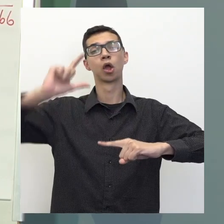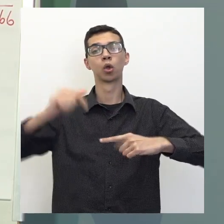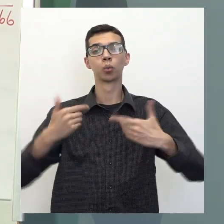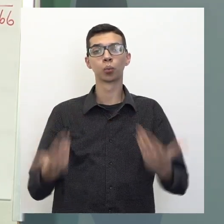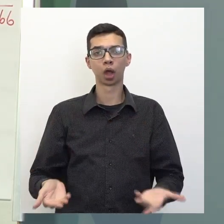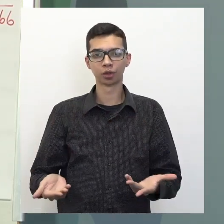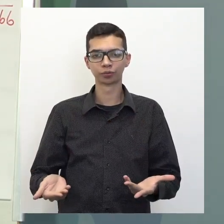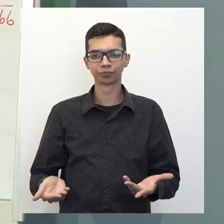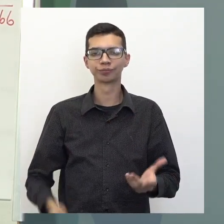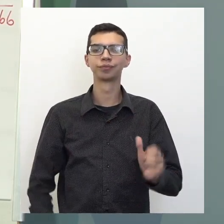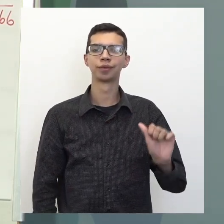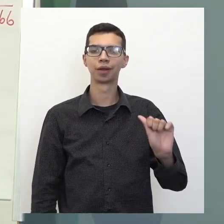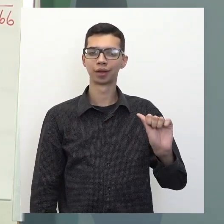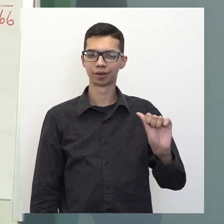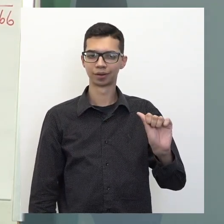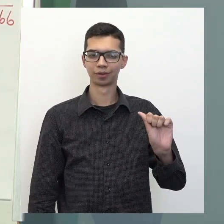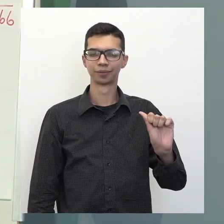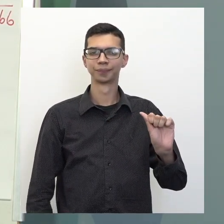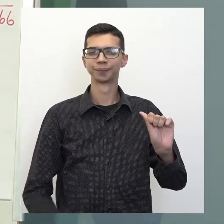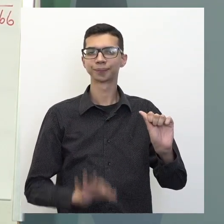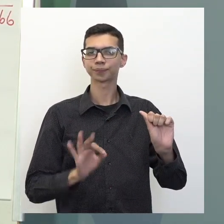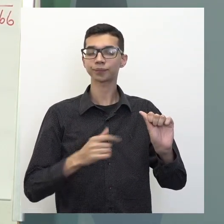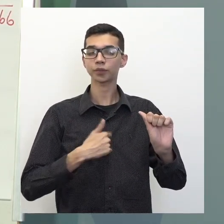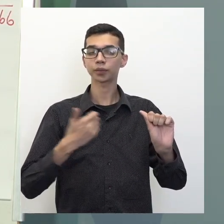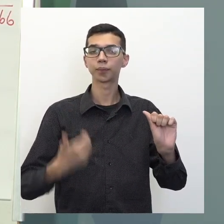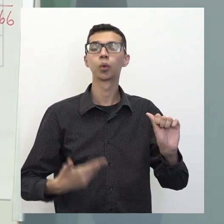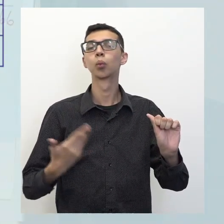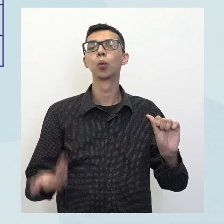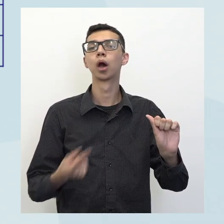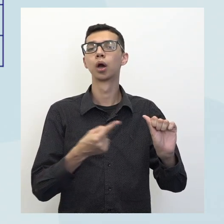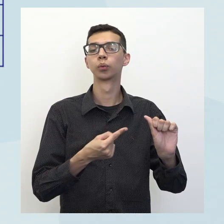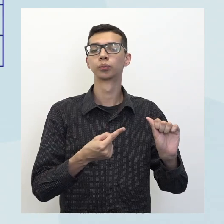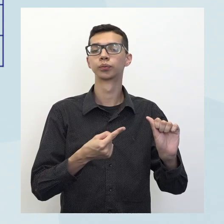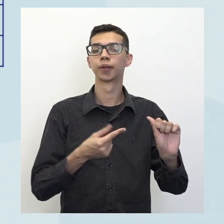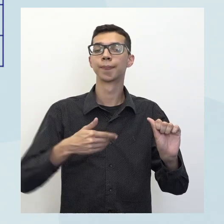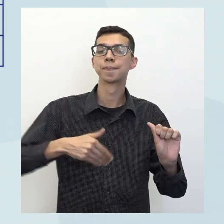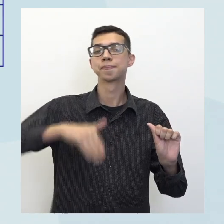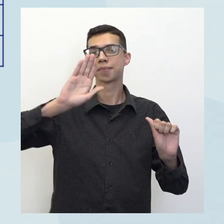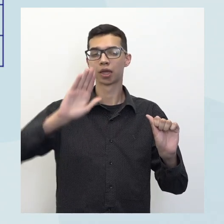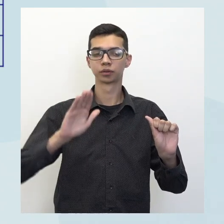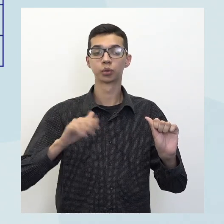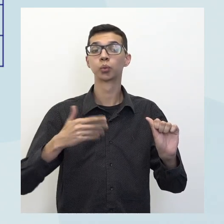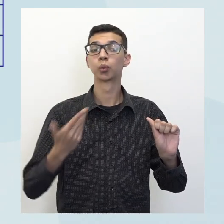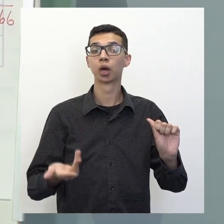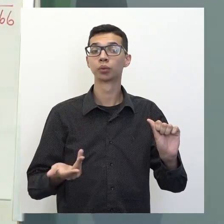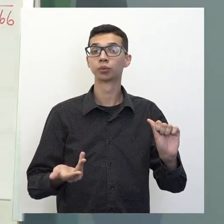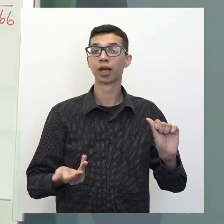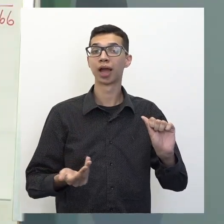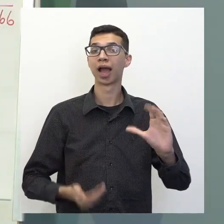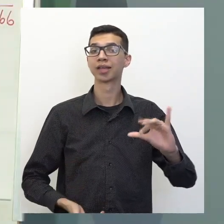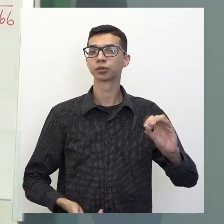Então, item A, qual dos ácidos que vai apresentar maior ionização vai ser o primeiro, que